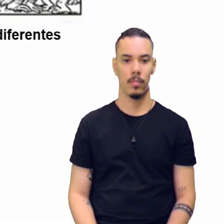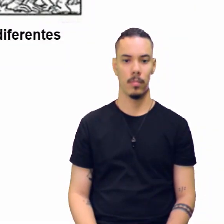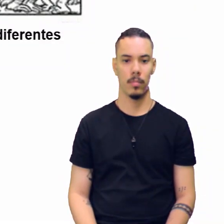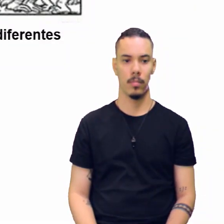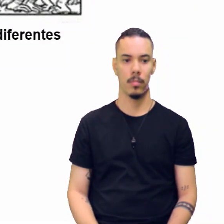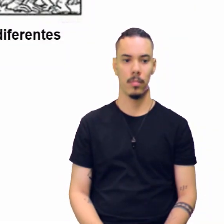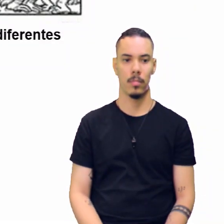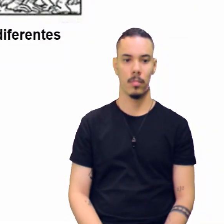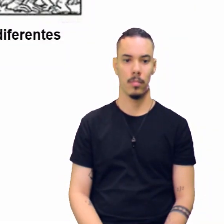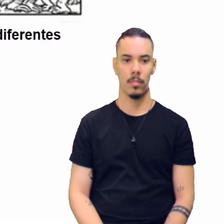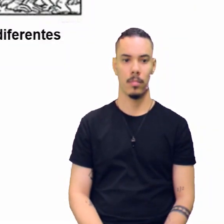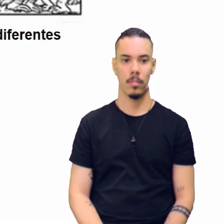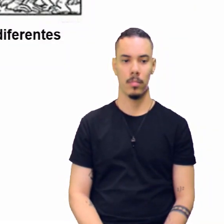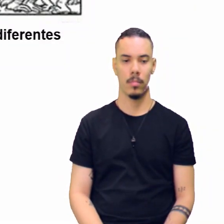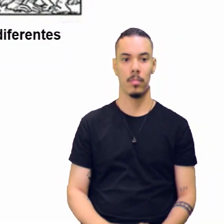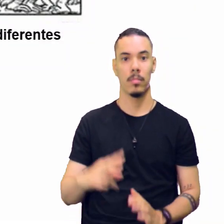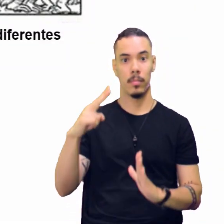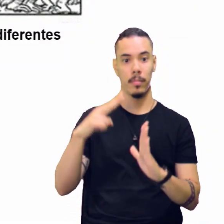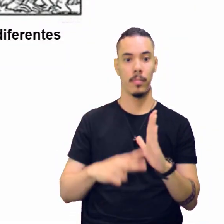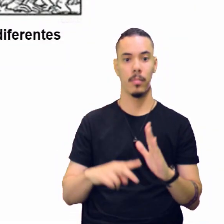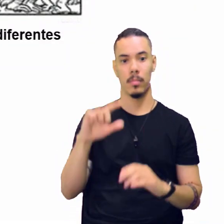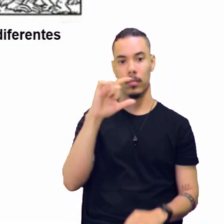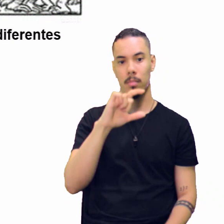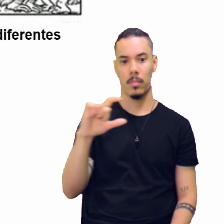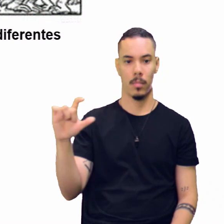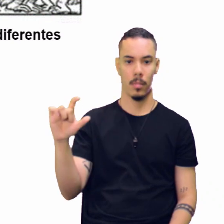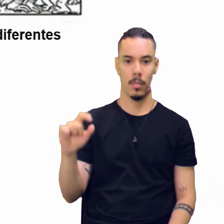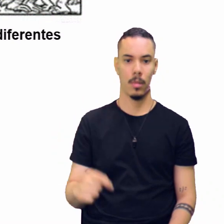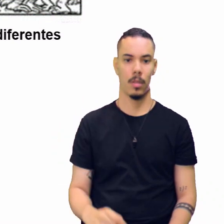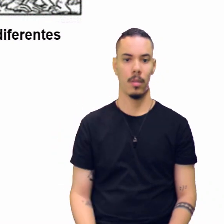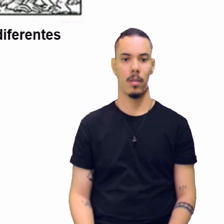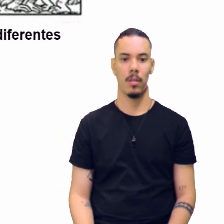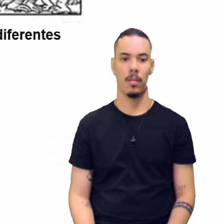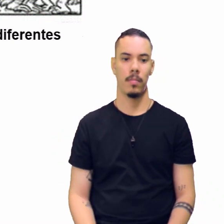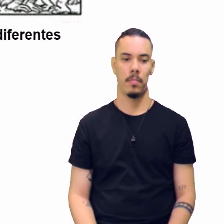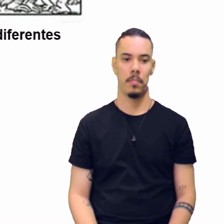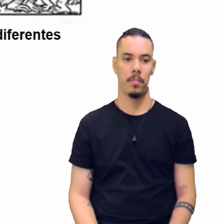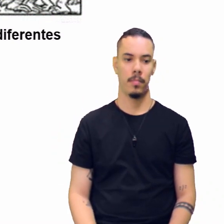Olha, mais um gênero, né? Textual, tirinha.